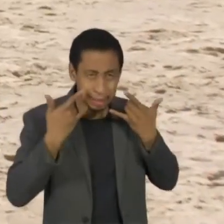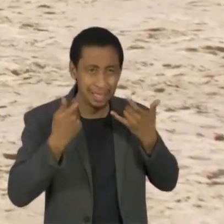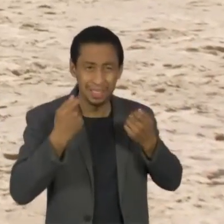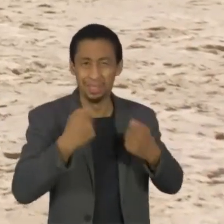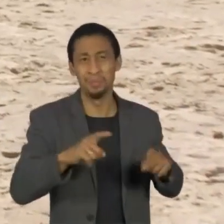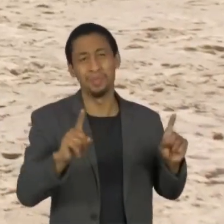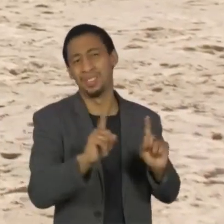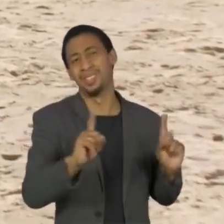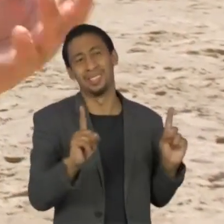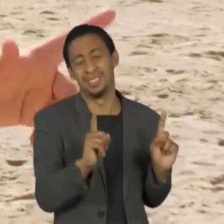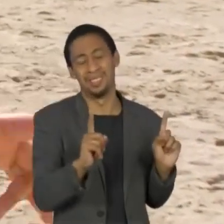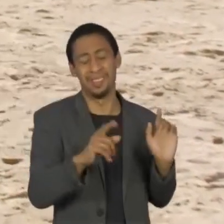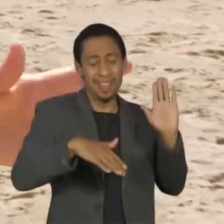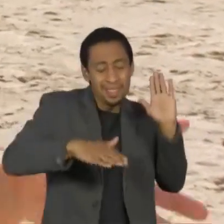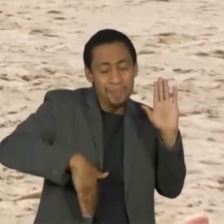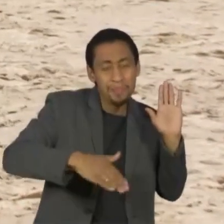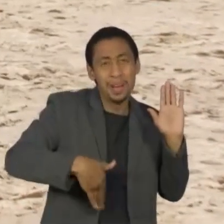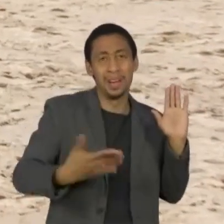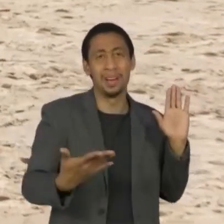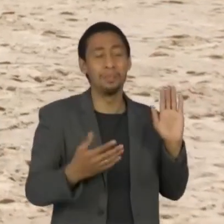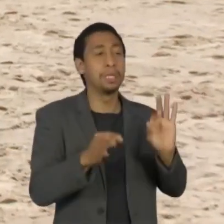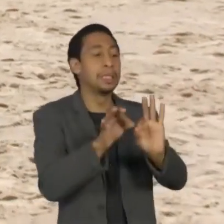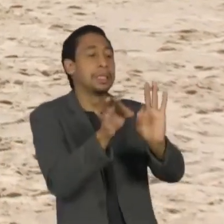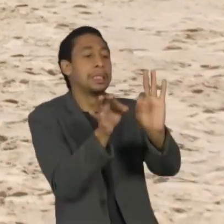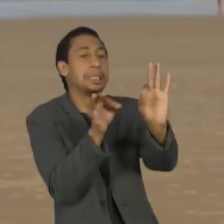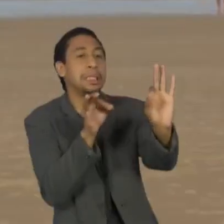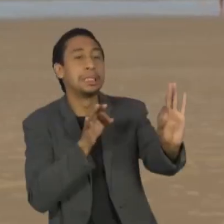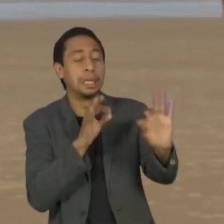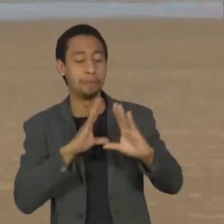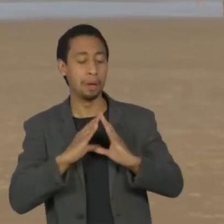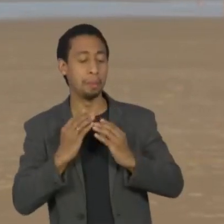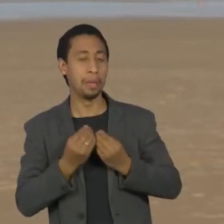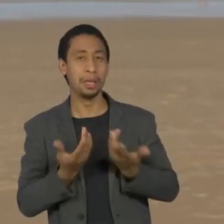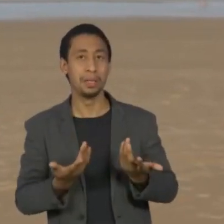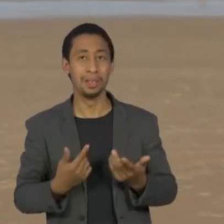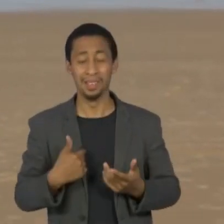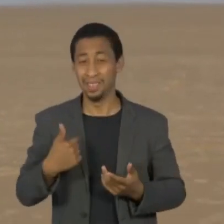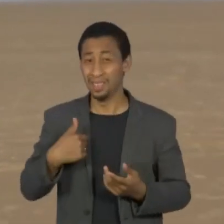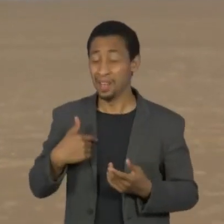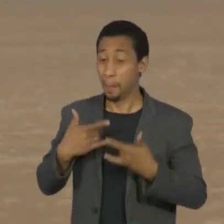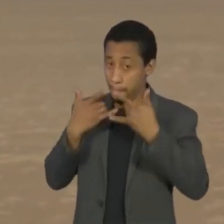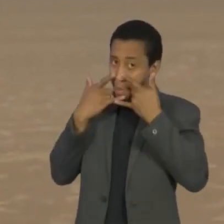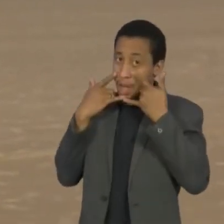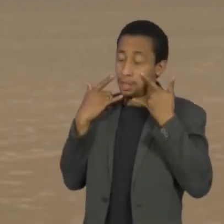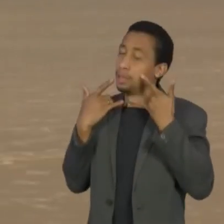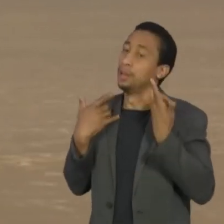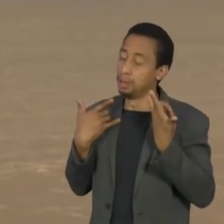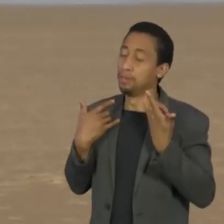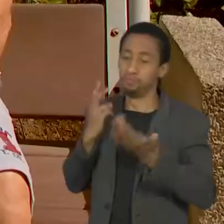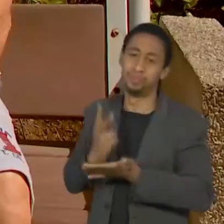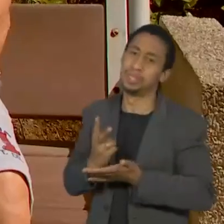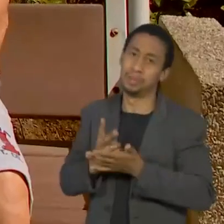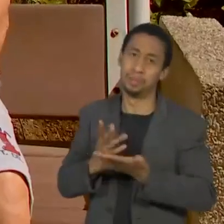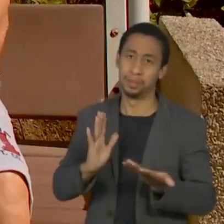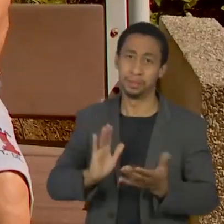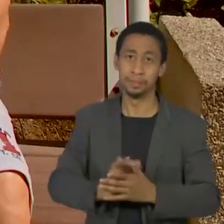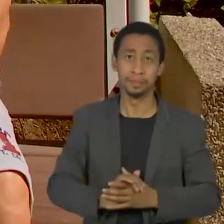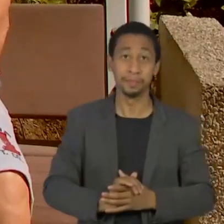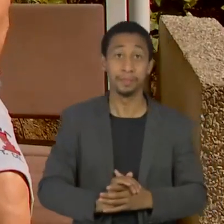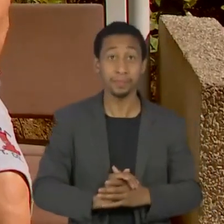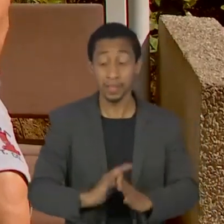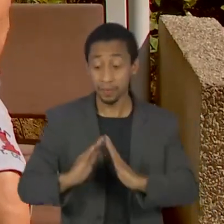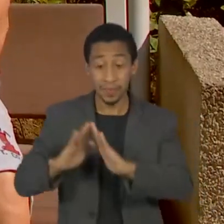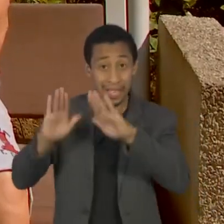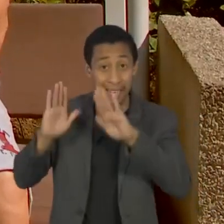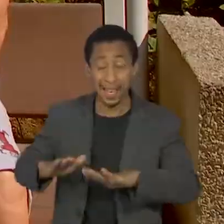momento, na praia, por causa da distância das famílias. Eu não consigo jogar de máscara, isso eu confesso para vocês que não dá. Confinado em casa